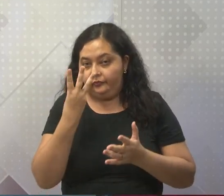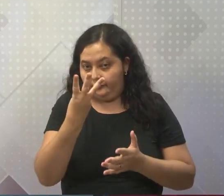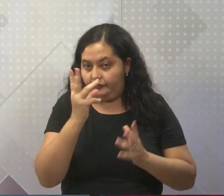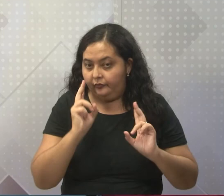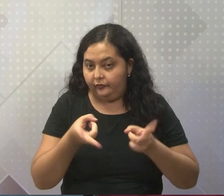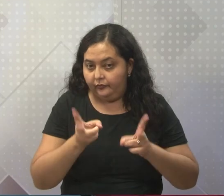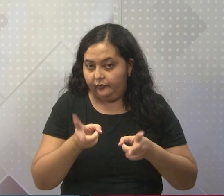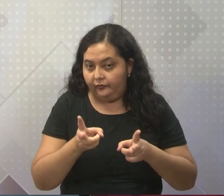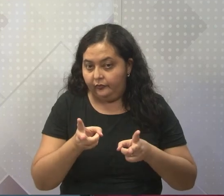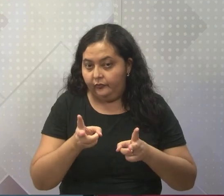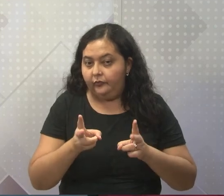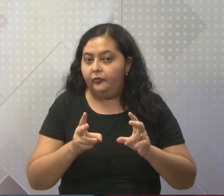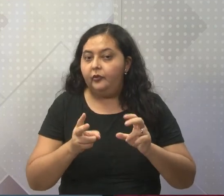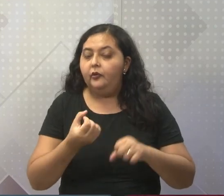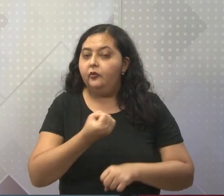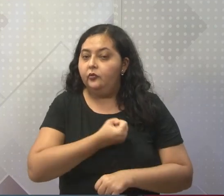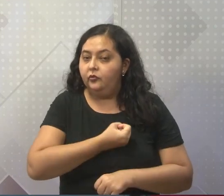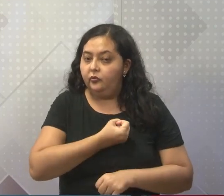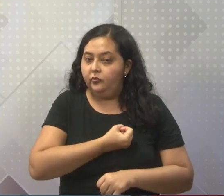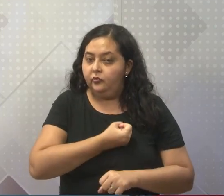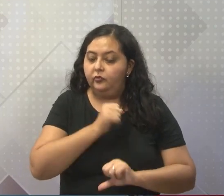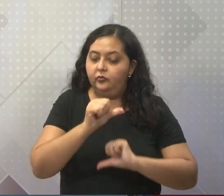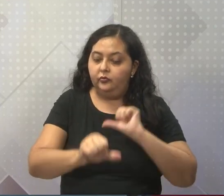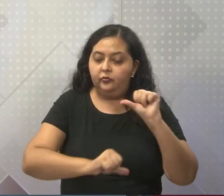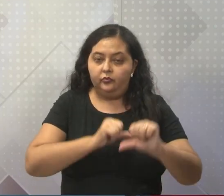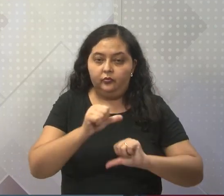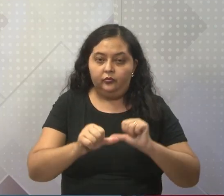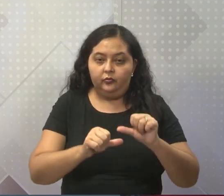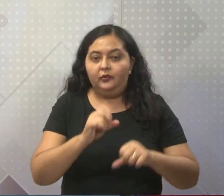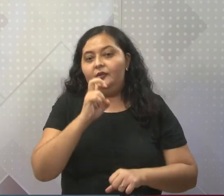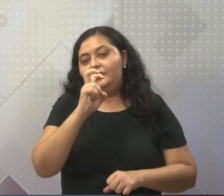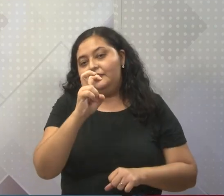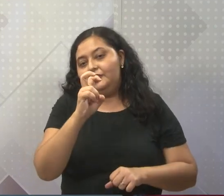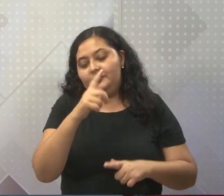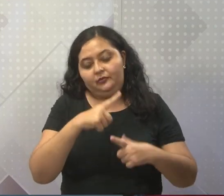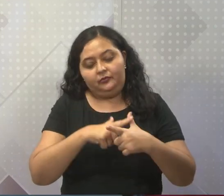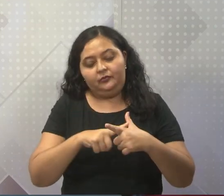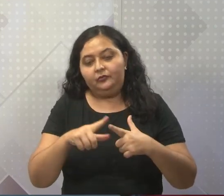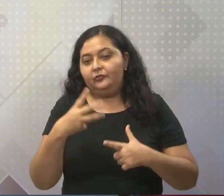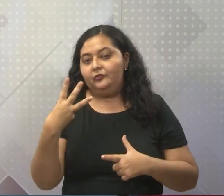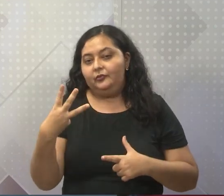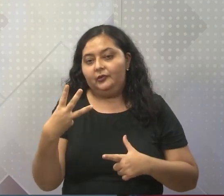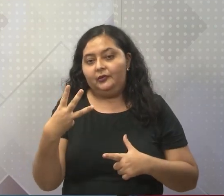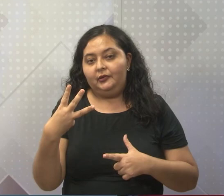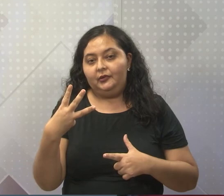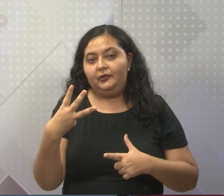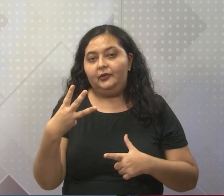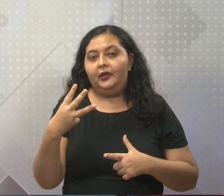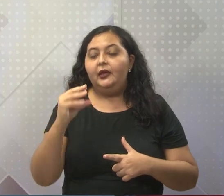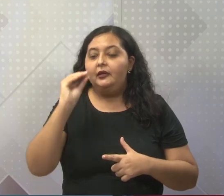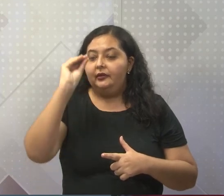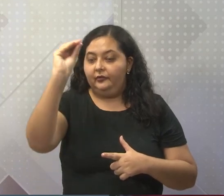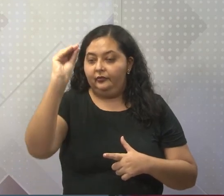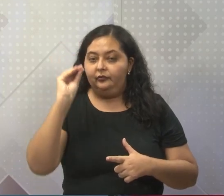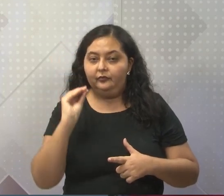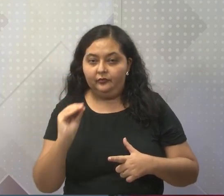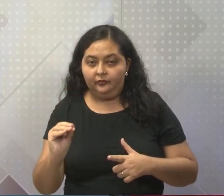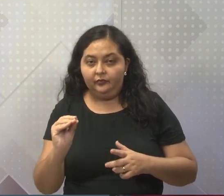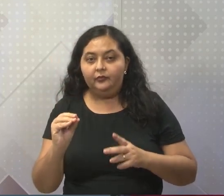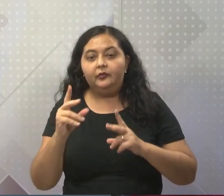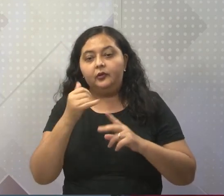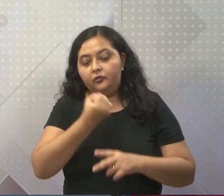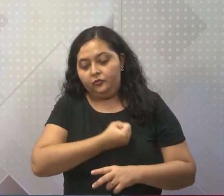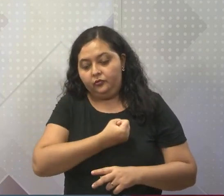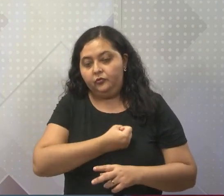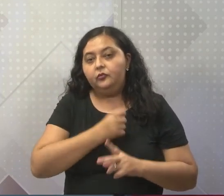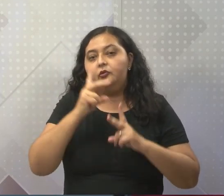3, muda o número. A gente não consegue dividir 5 por 3. E como tem que ser em cima e embaixo pelo mesmo